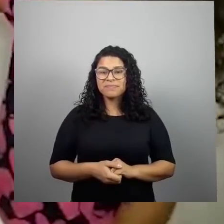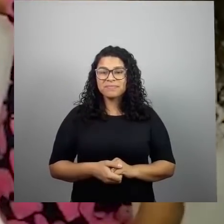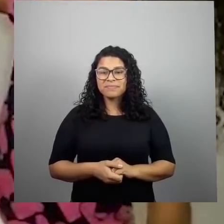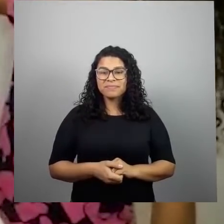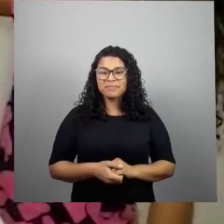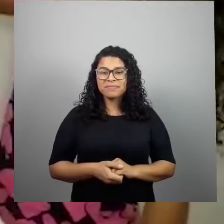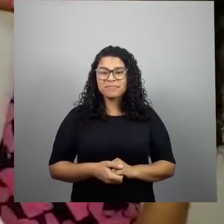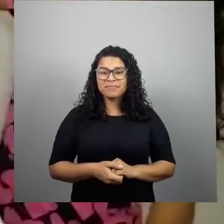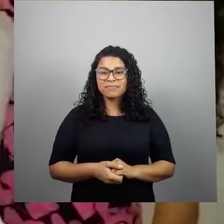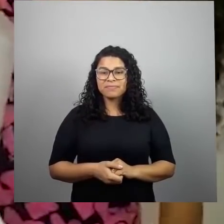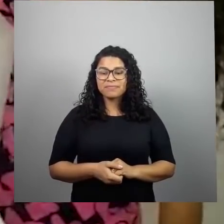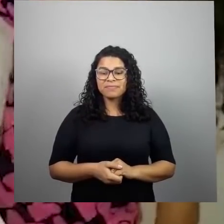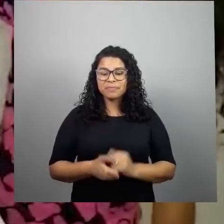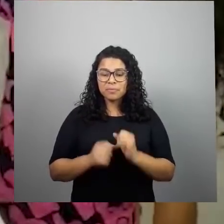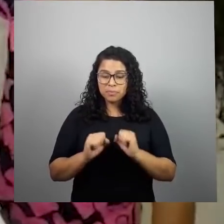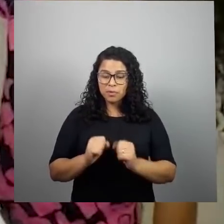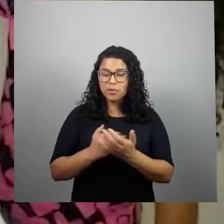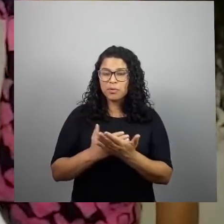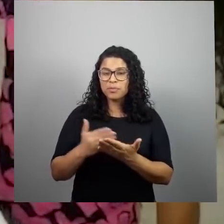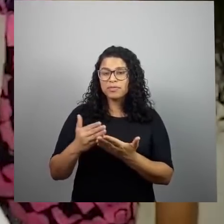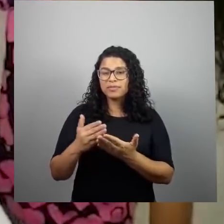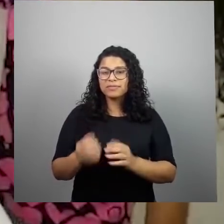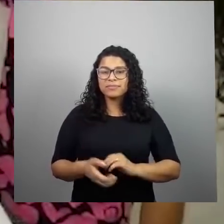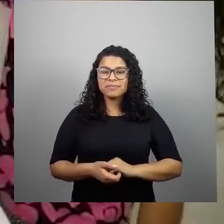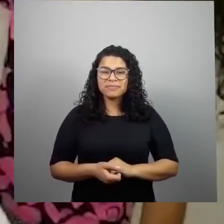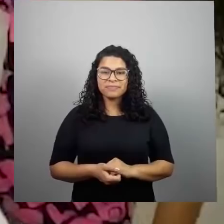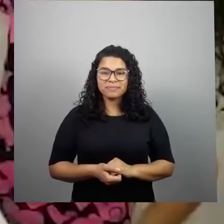azuis. Pode começar.